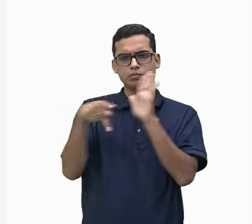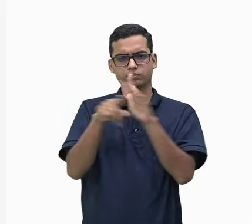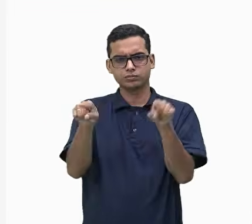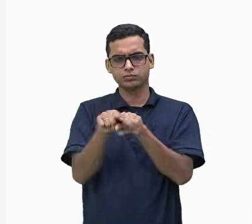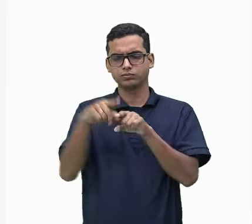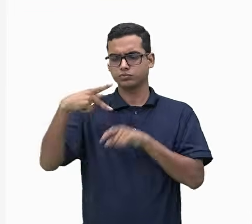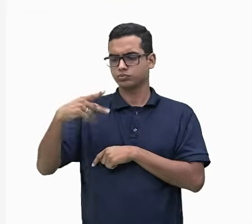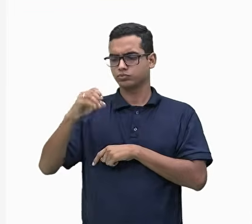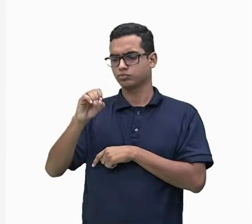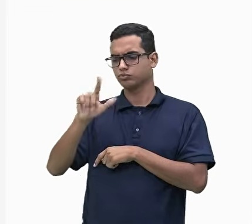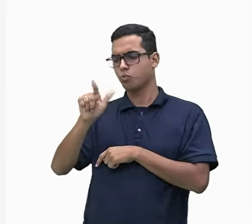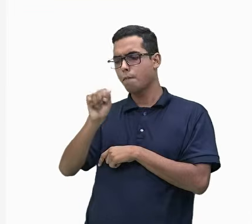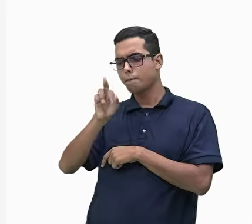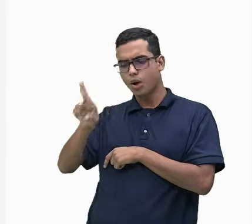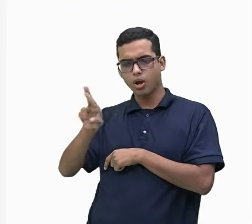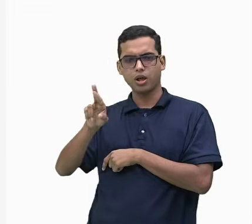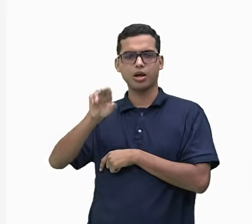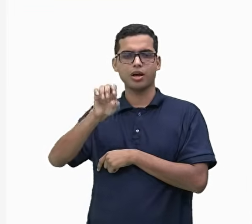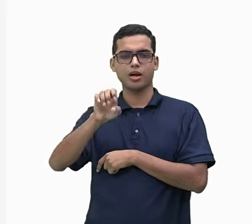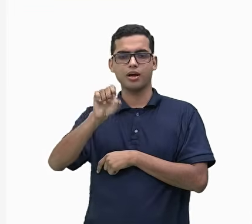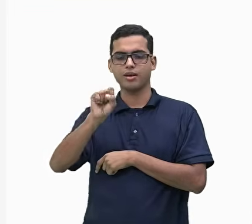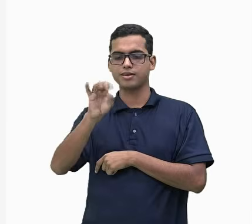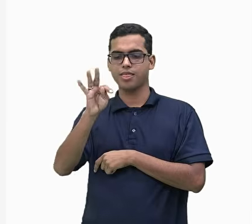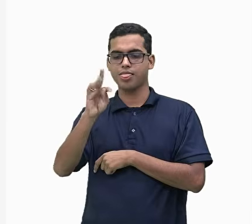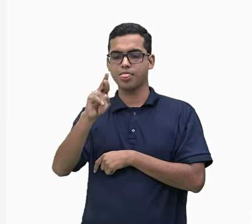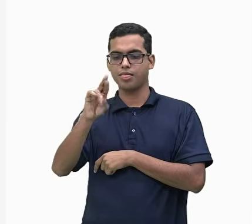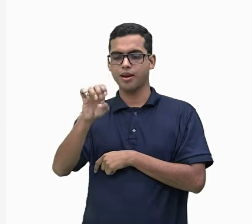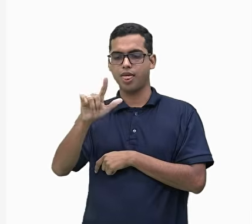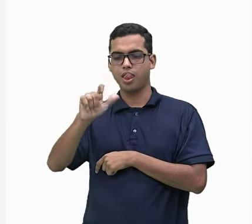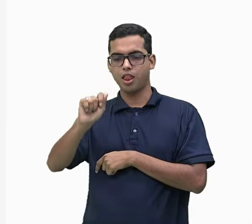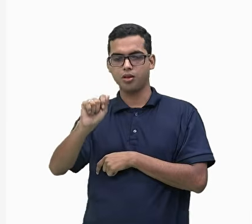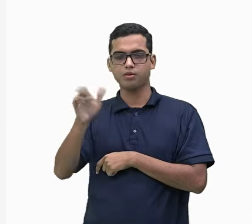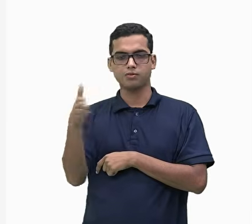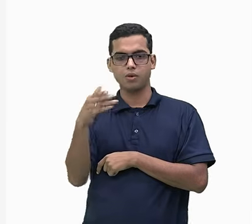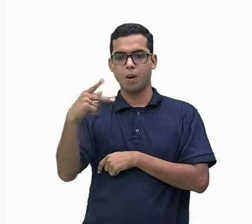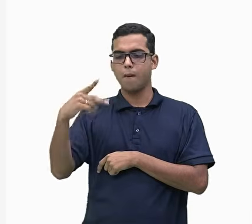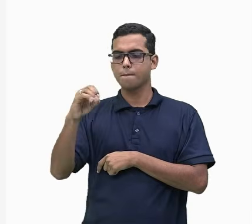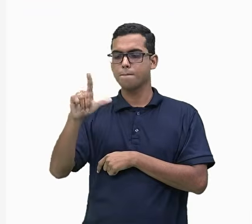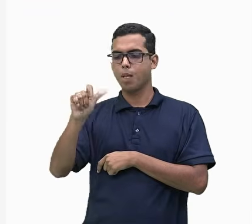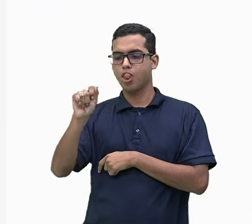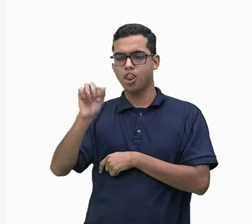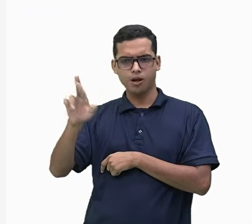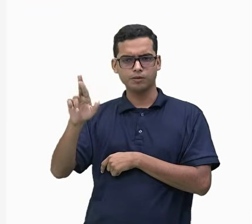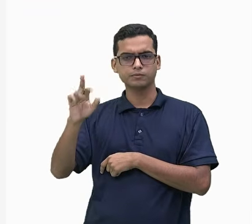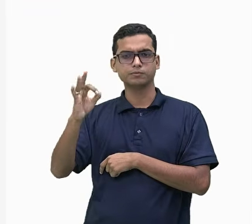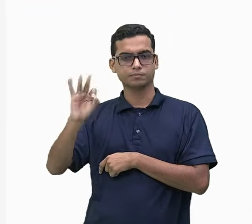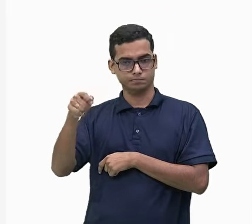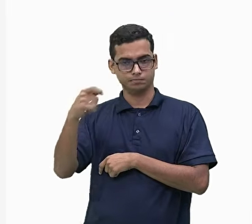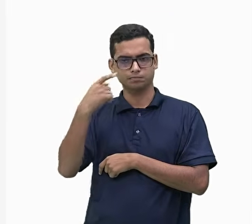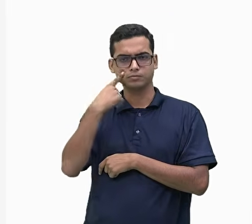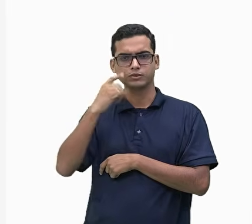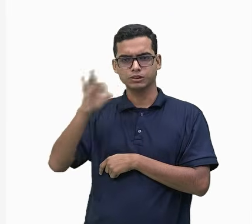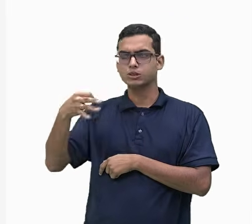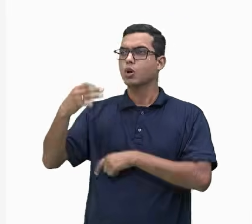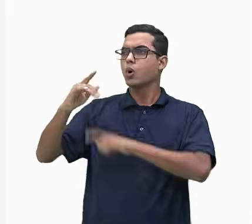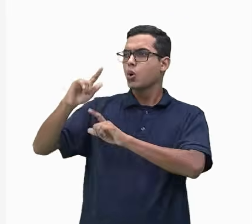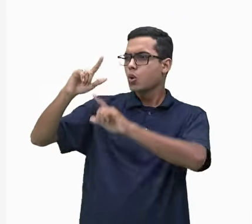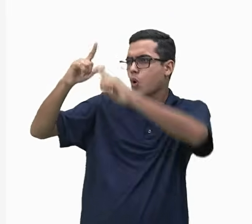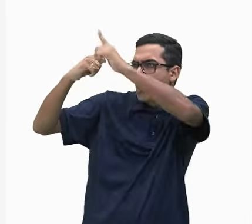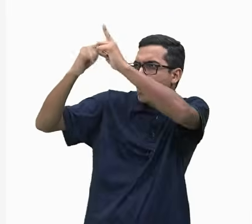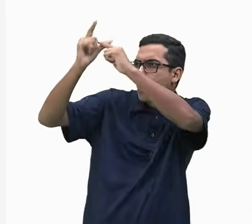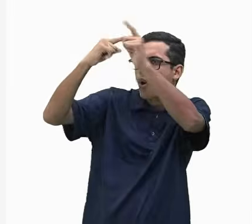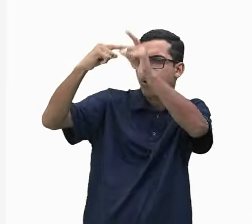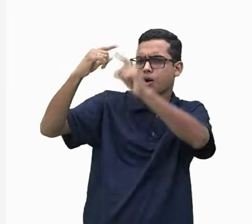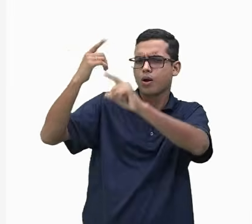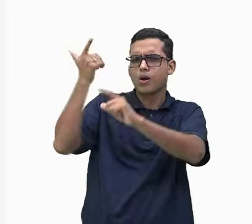que vai ser a estrela polar, tá certo, gente? É uma referência para determinar aí a